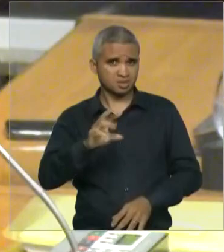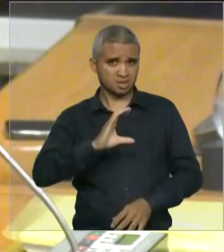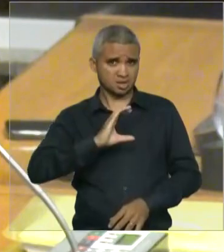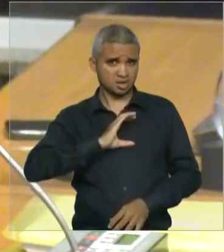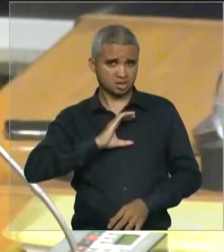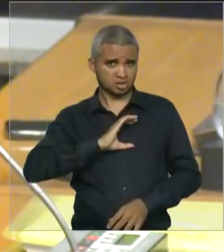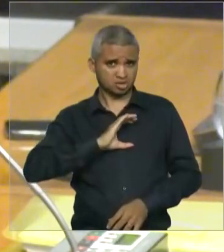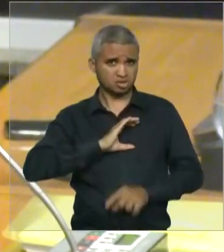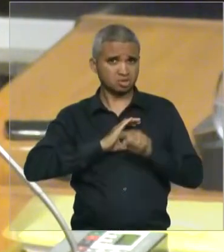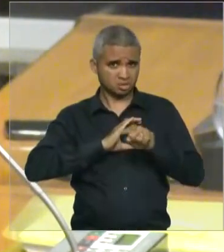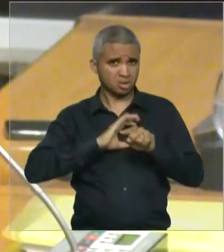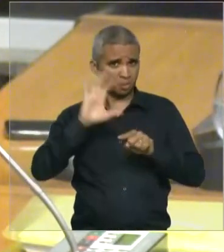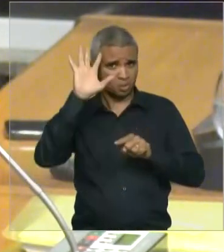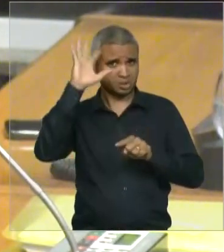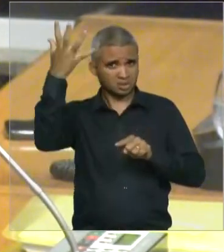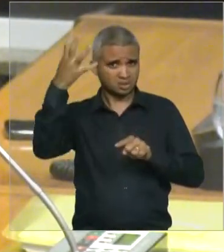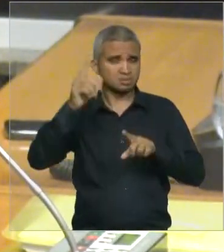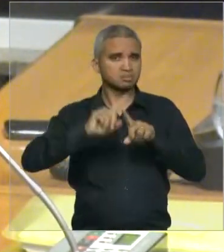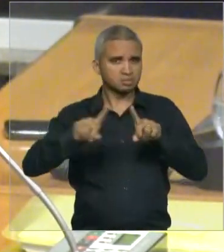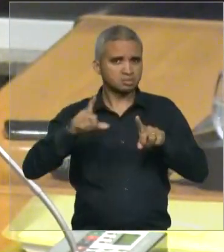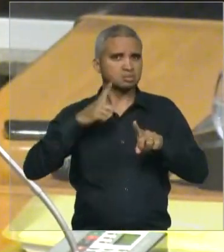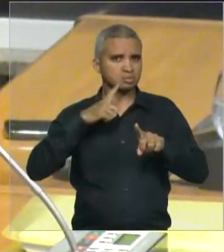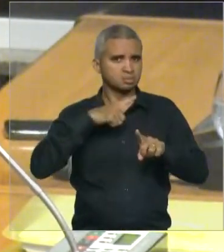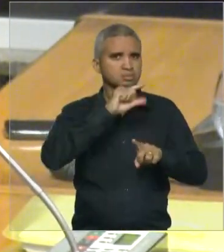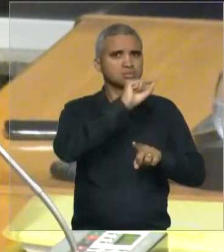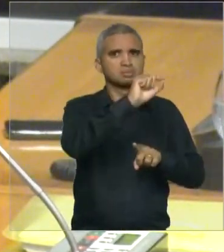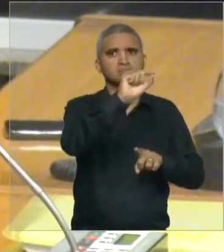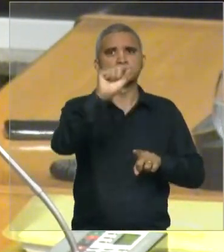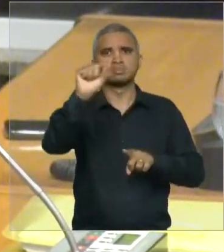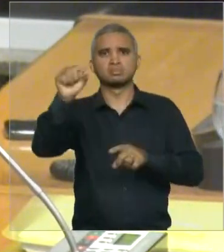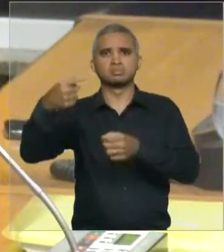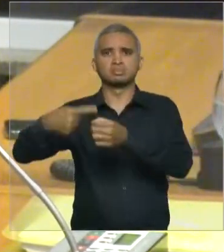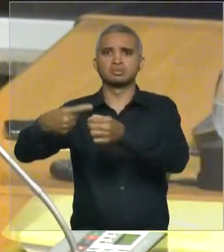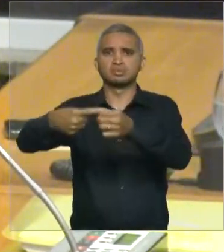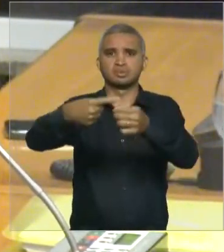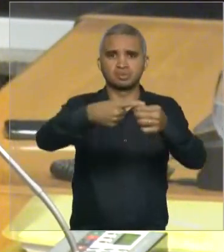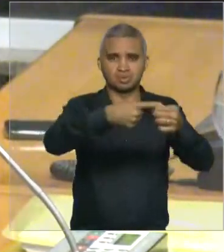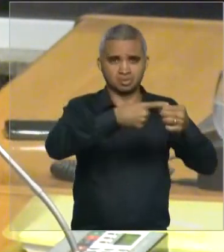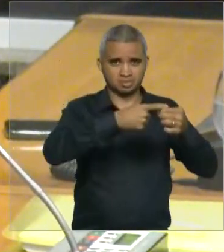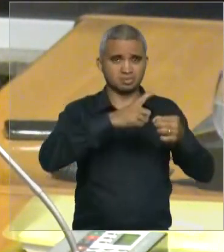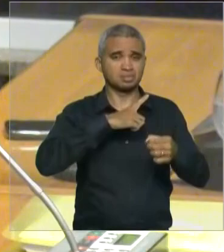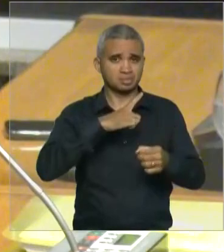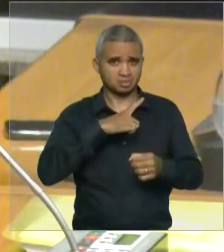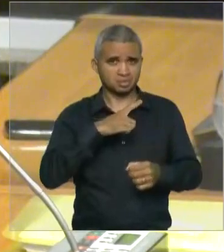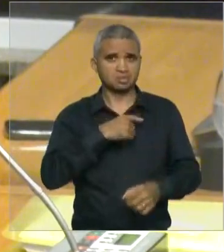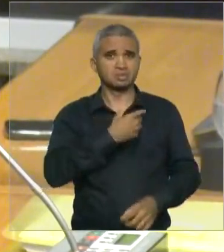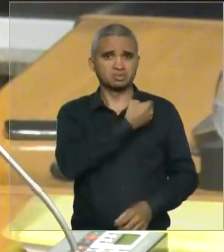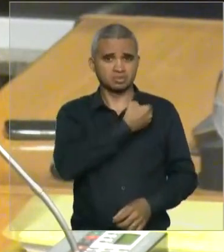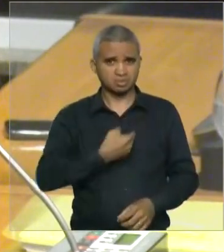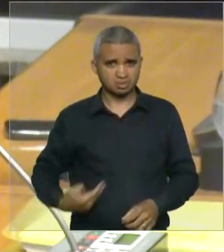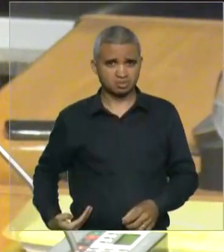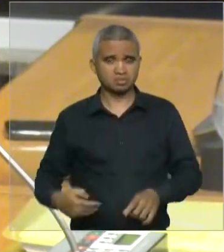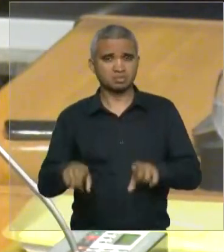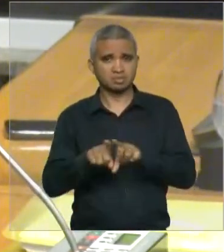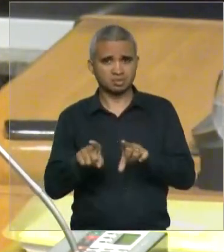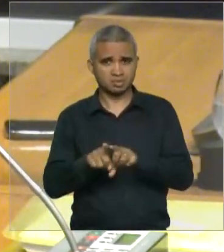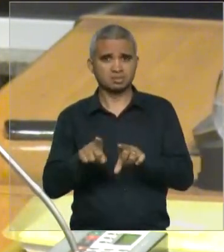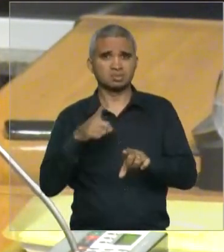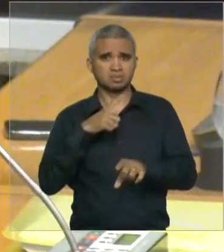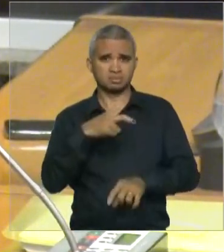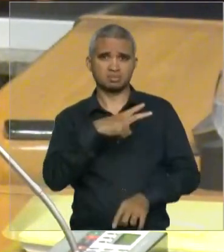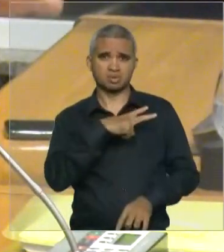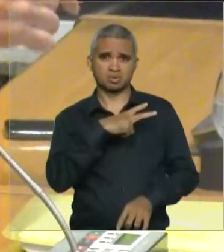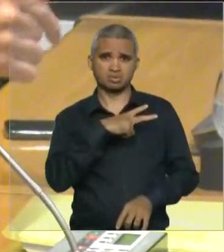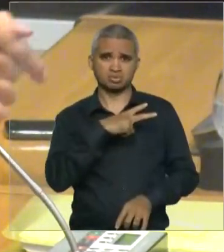nós alcançarmos outras universidades aqui no Maranhão, inclusive as públicas e outras privadas, que se avolumam sem